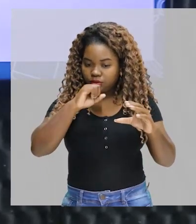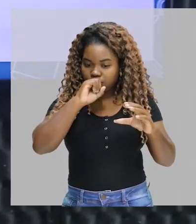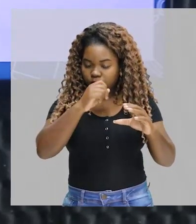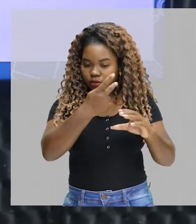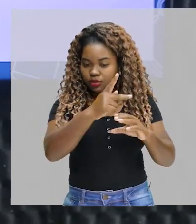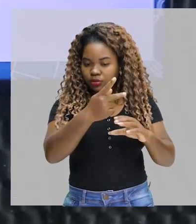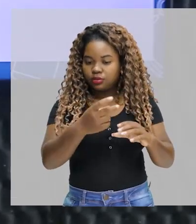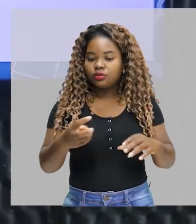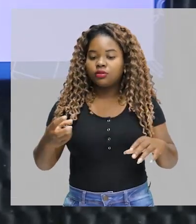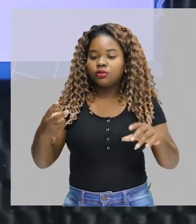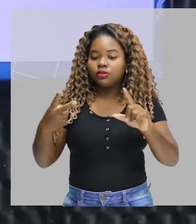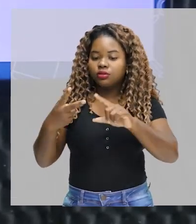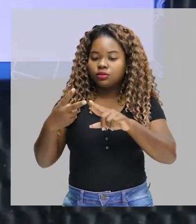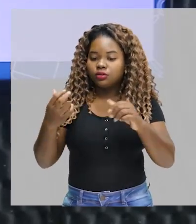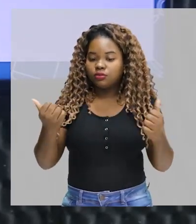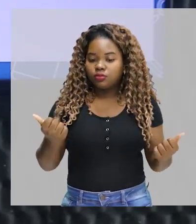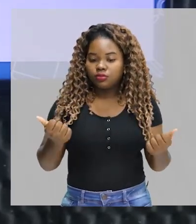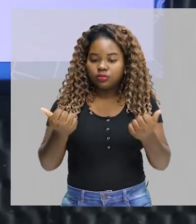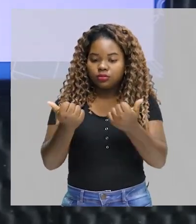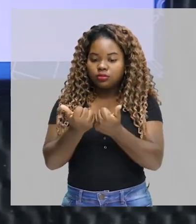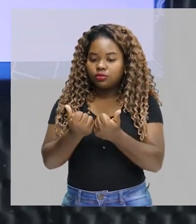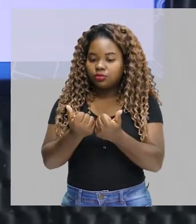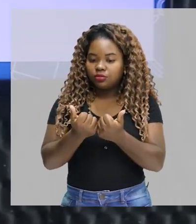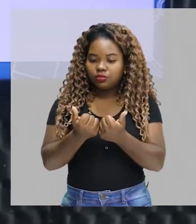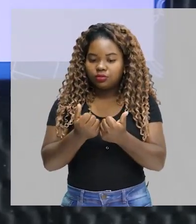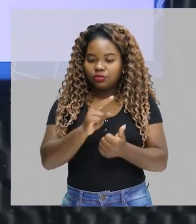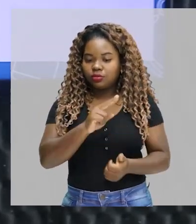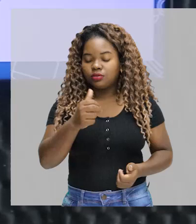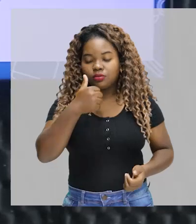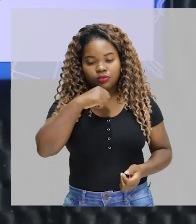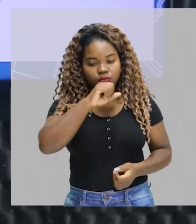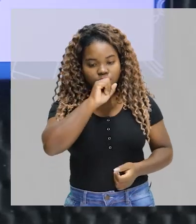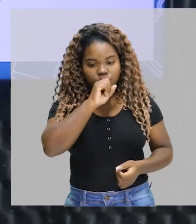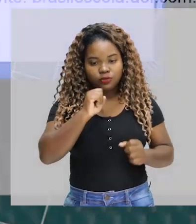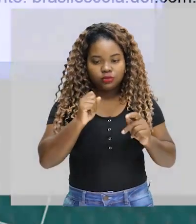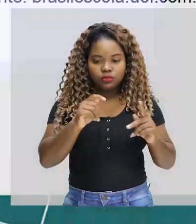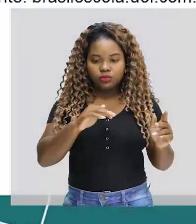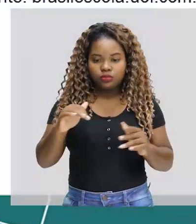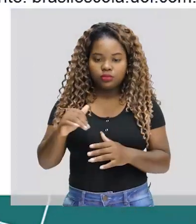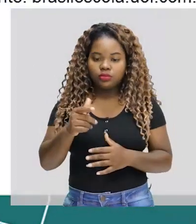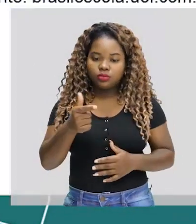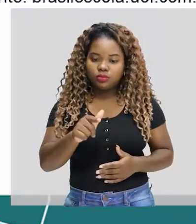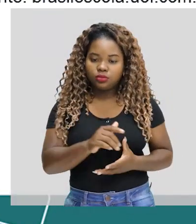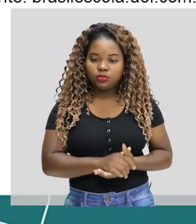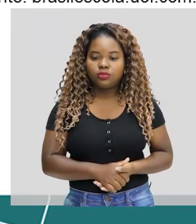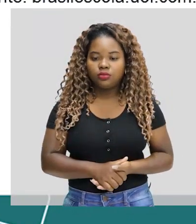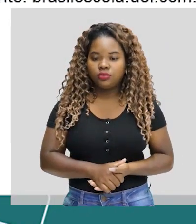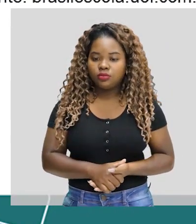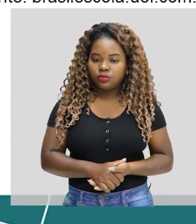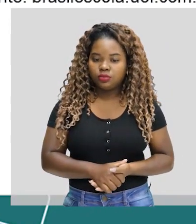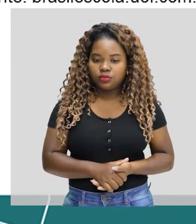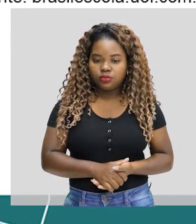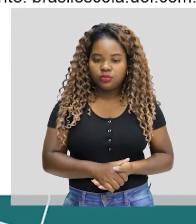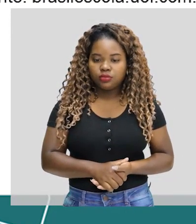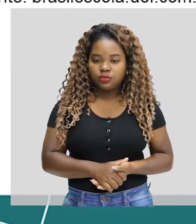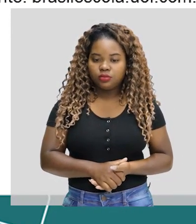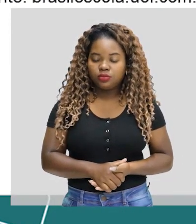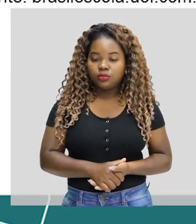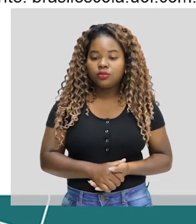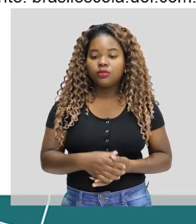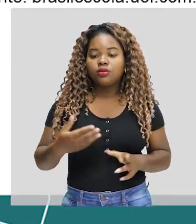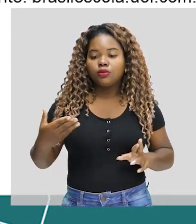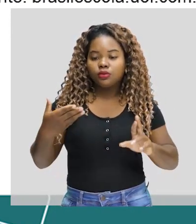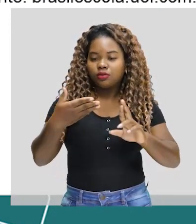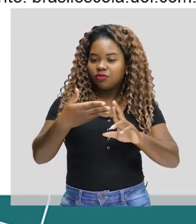dele, quanto a substituição do nome mãe, tá bom? Continuando. Pronominal reference,